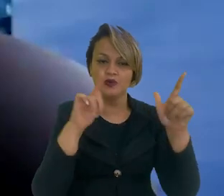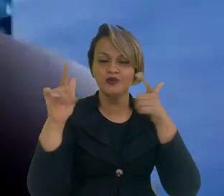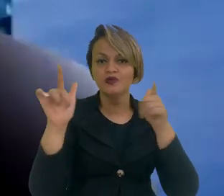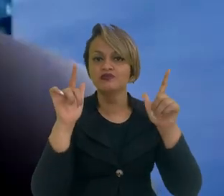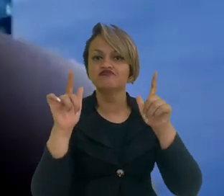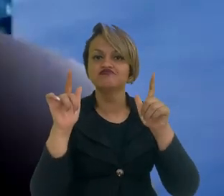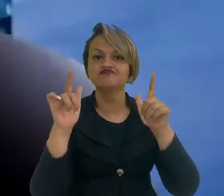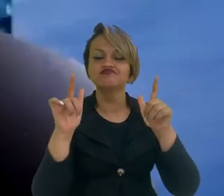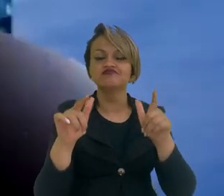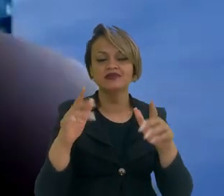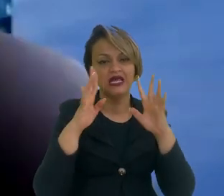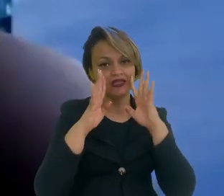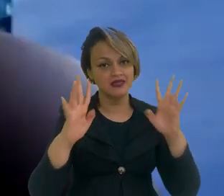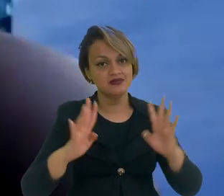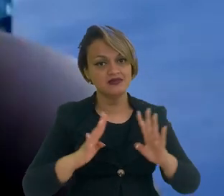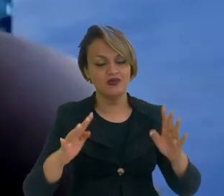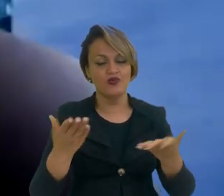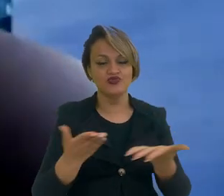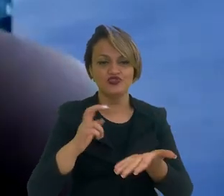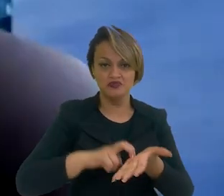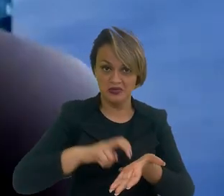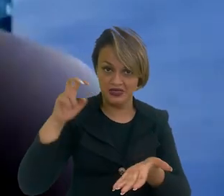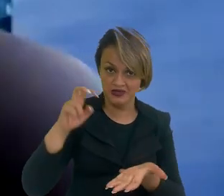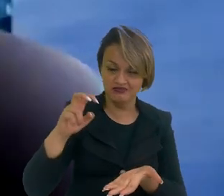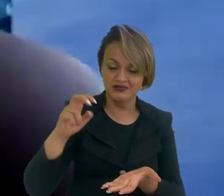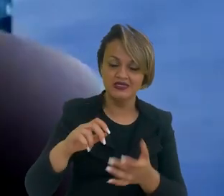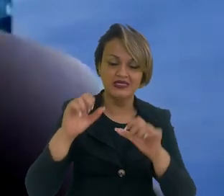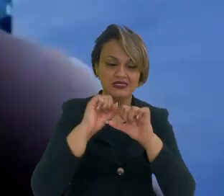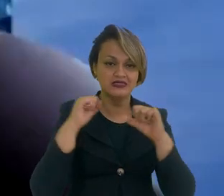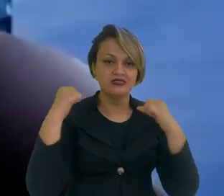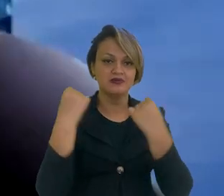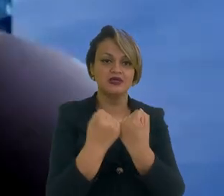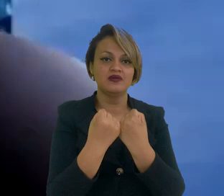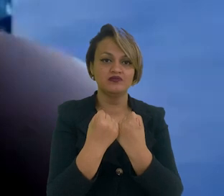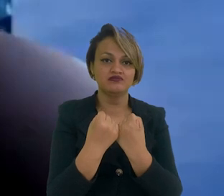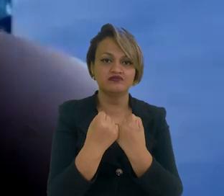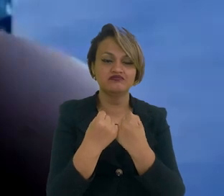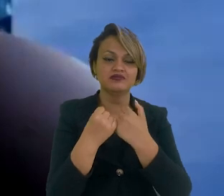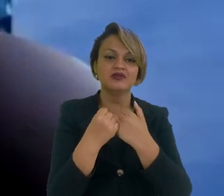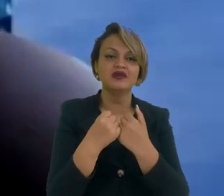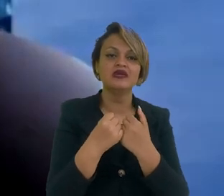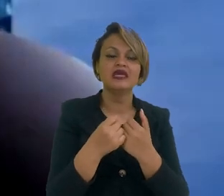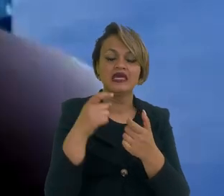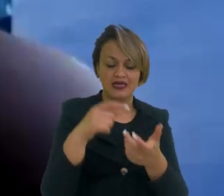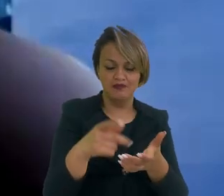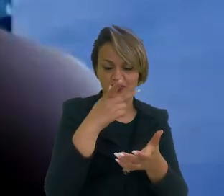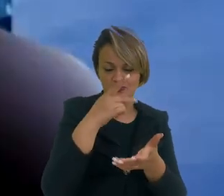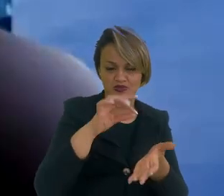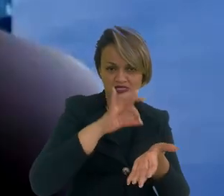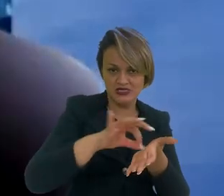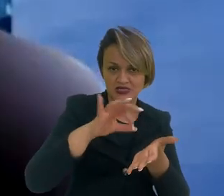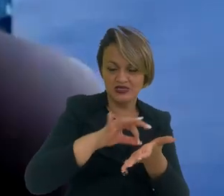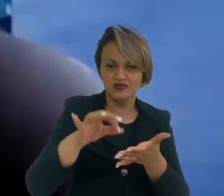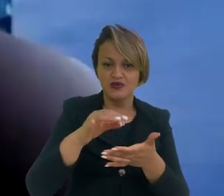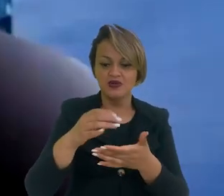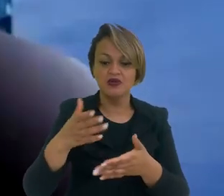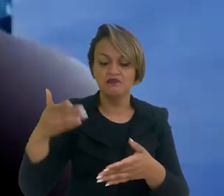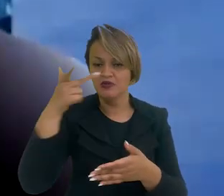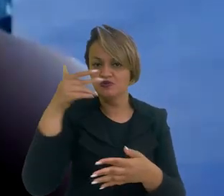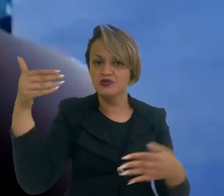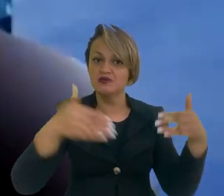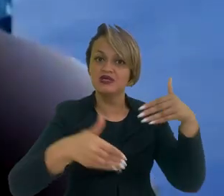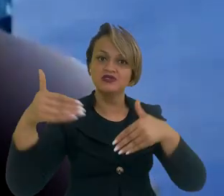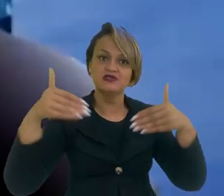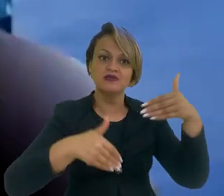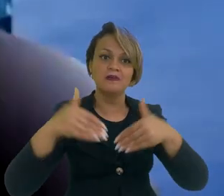professor Rodrigo Sampaio bem como a todos aqueles que nos ouviram durante essa manhã este seminário